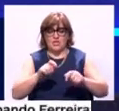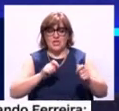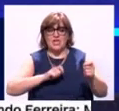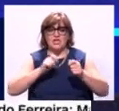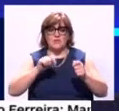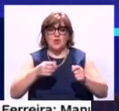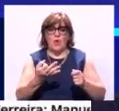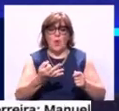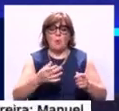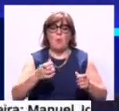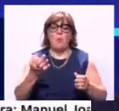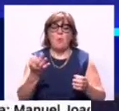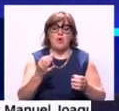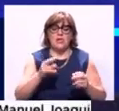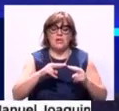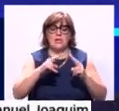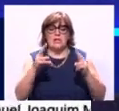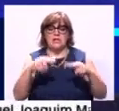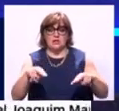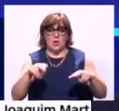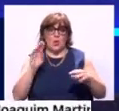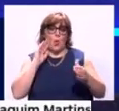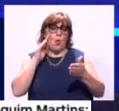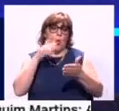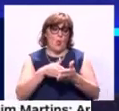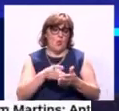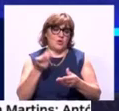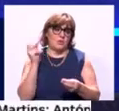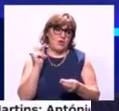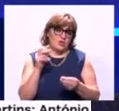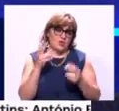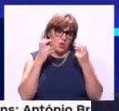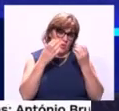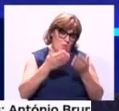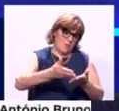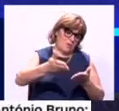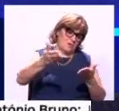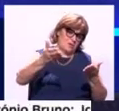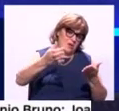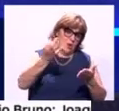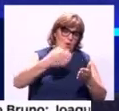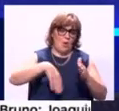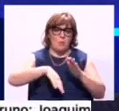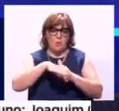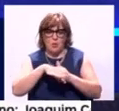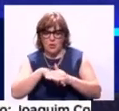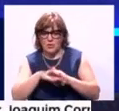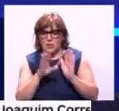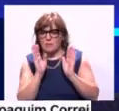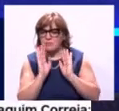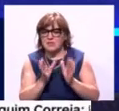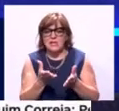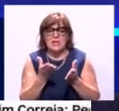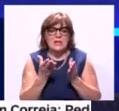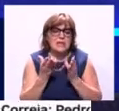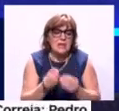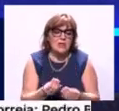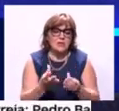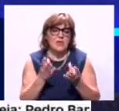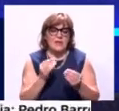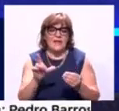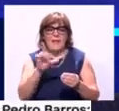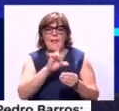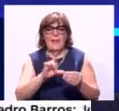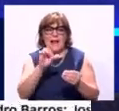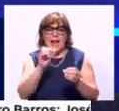expressão do Porto, a nível internacional, nestes últimos anos, então o futebol do Porto depende tanto da Liga